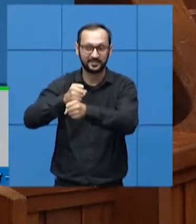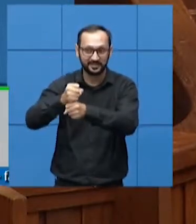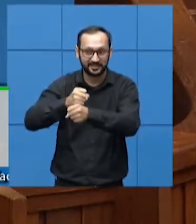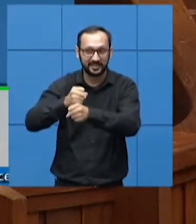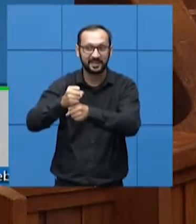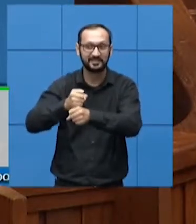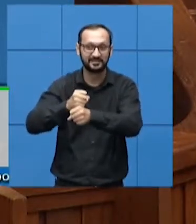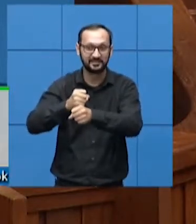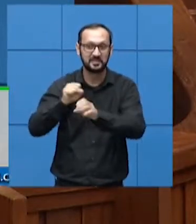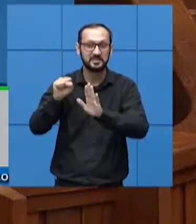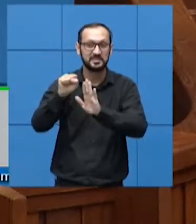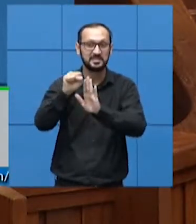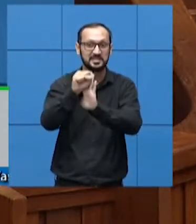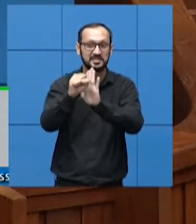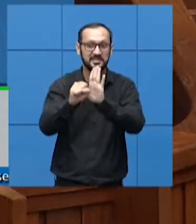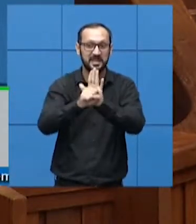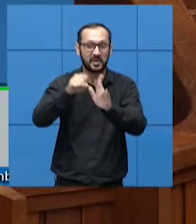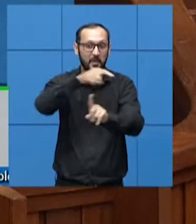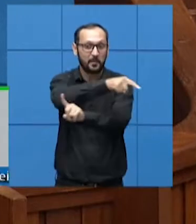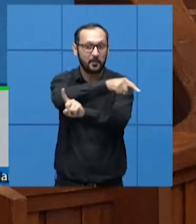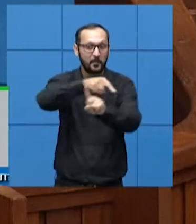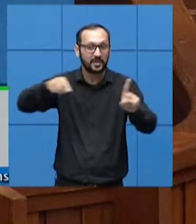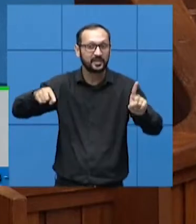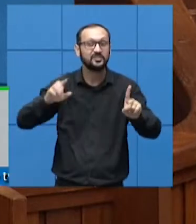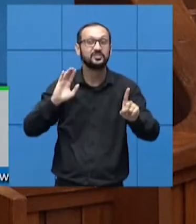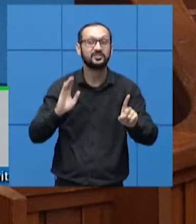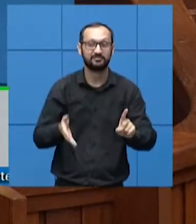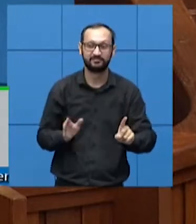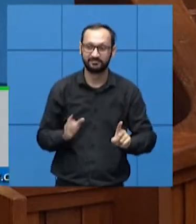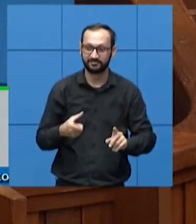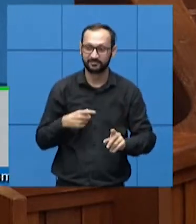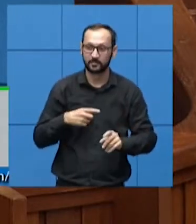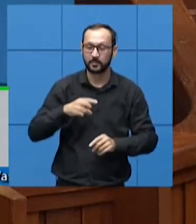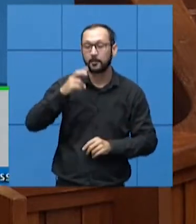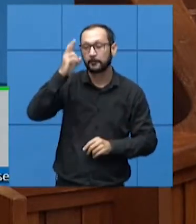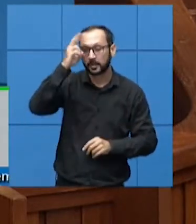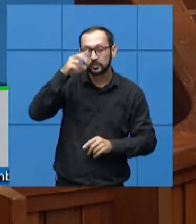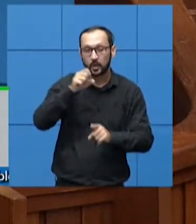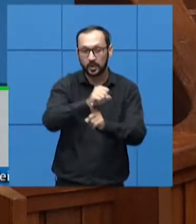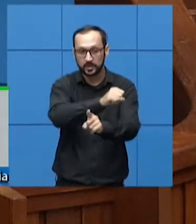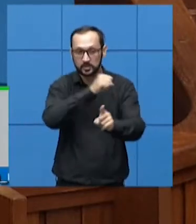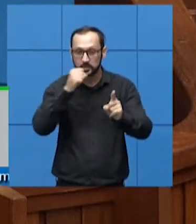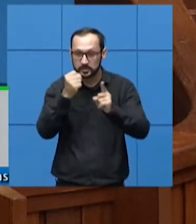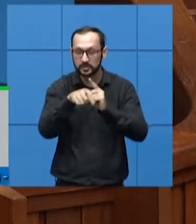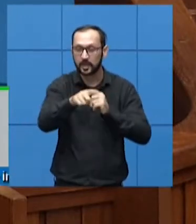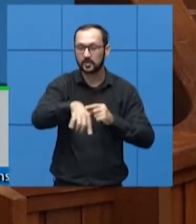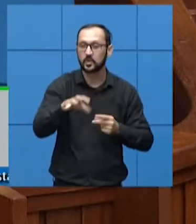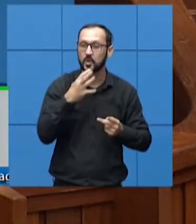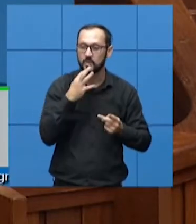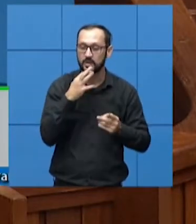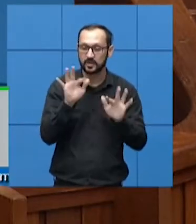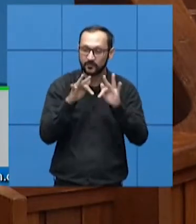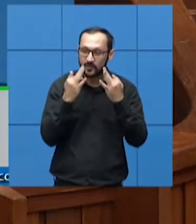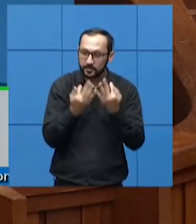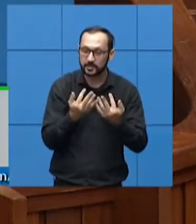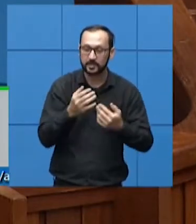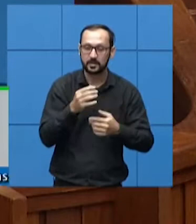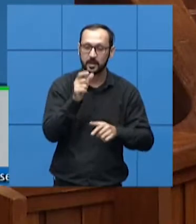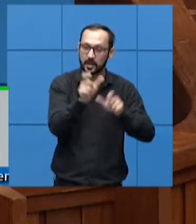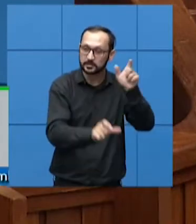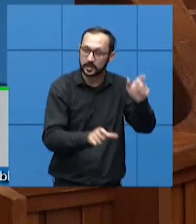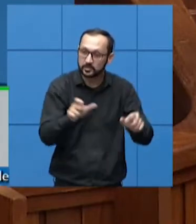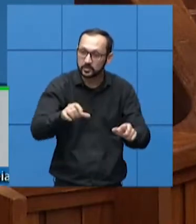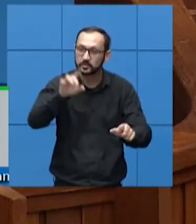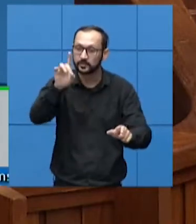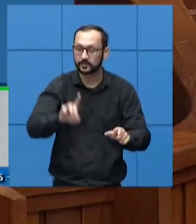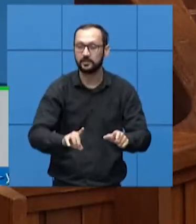meio século. Com certeza, uma história que é reconhecida pela sociedade, pelas famílias, pelas pessoas com deficiência.